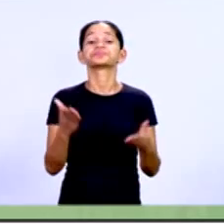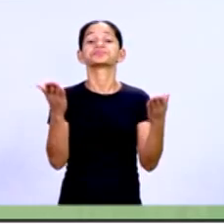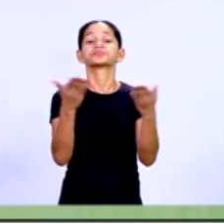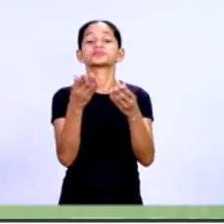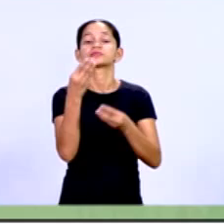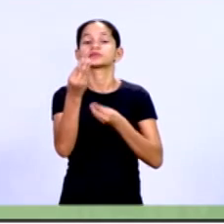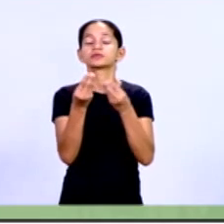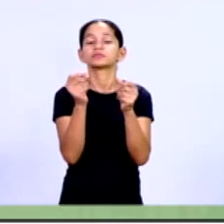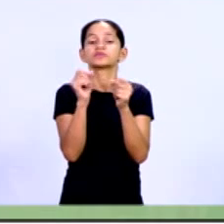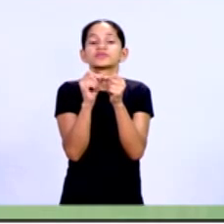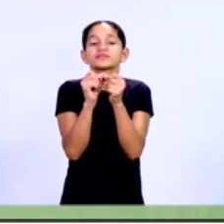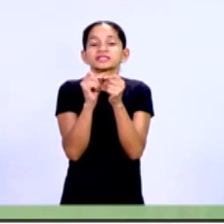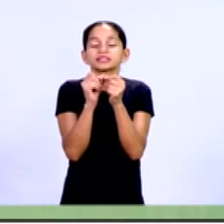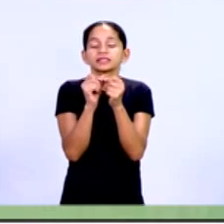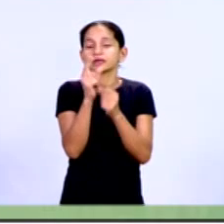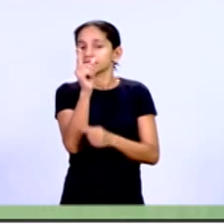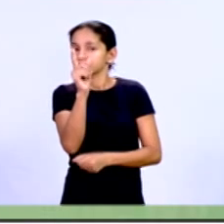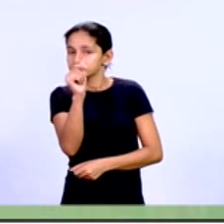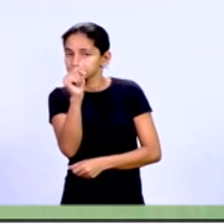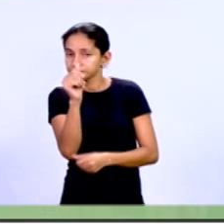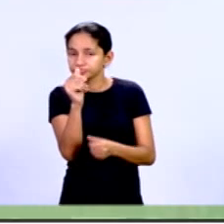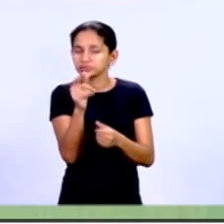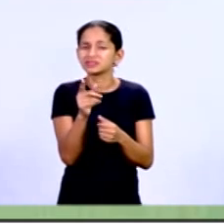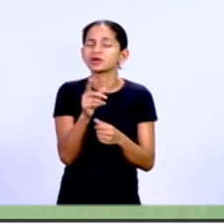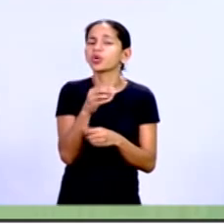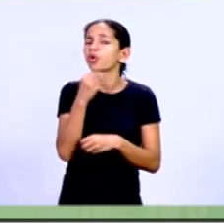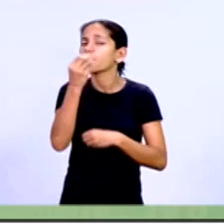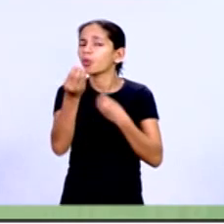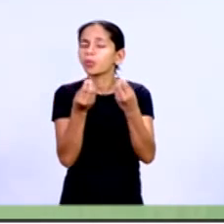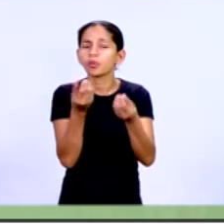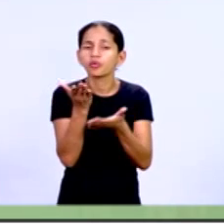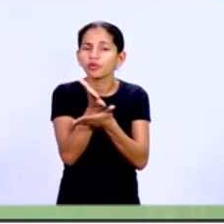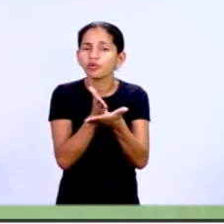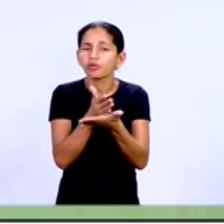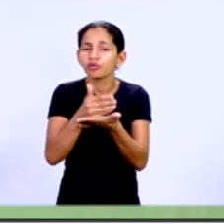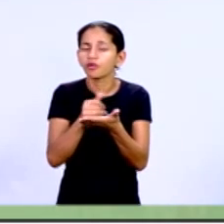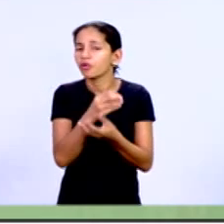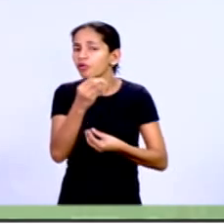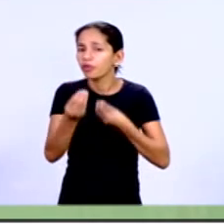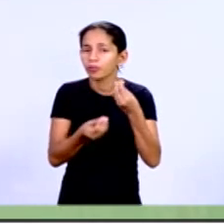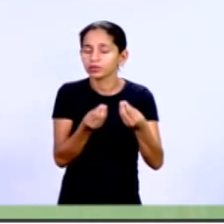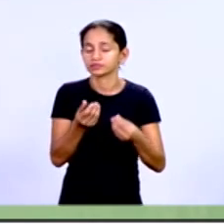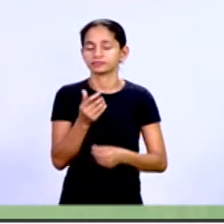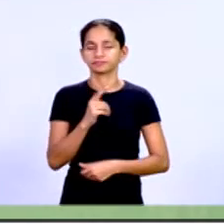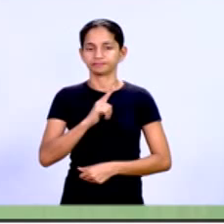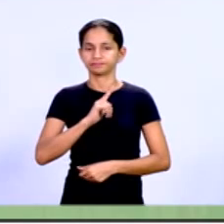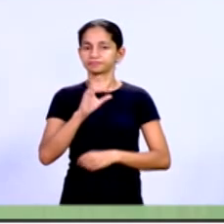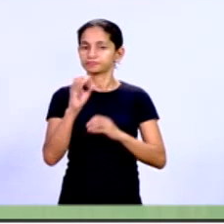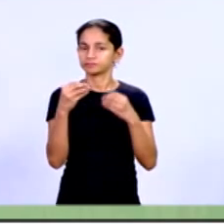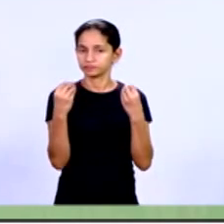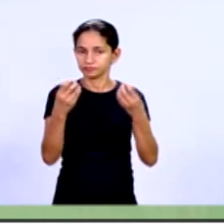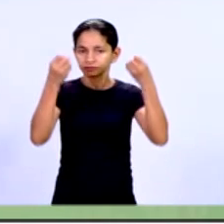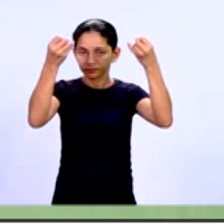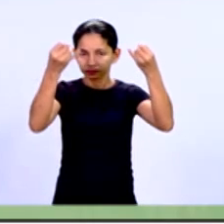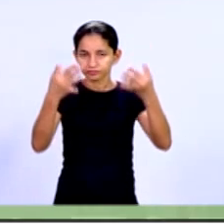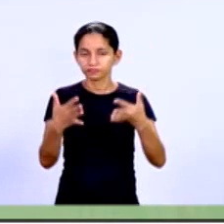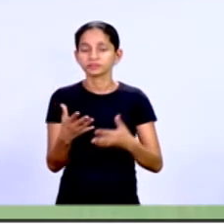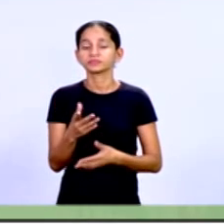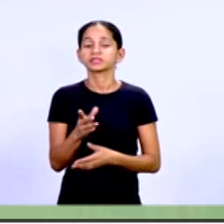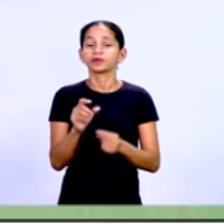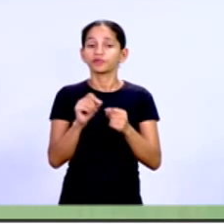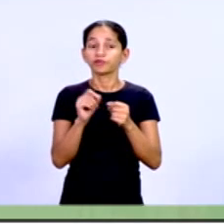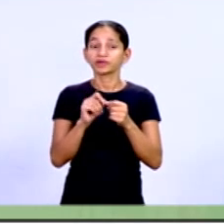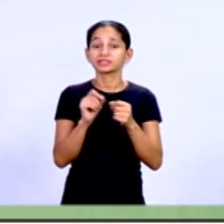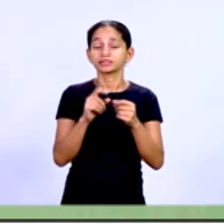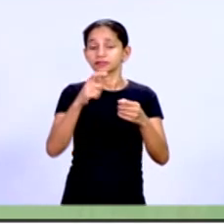Abertura de capital. Abrir o capital significa tornar-se uma companhia de capital aberto, ou seja, emitir